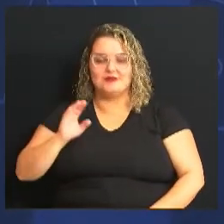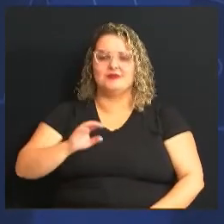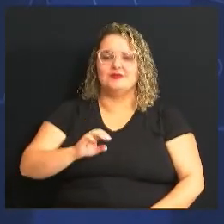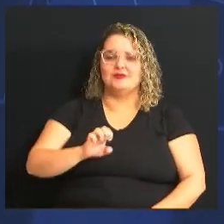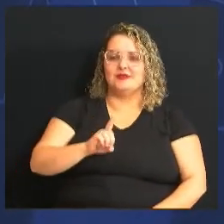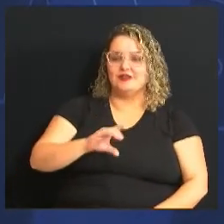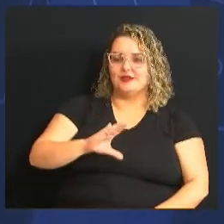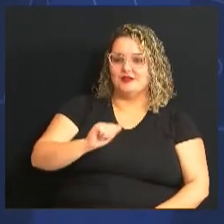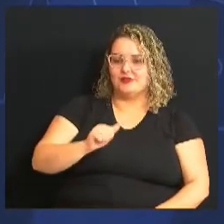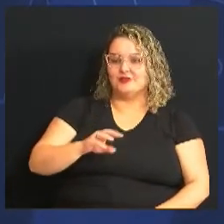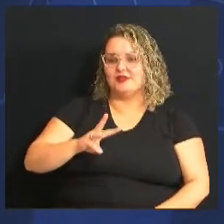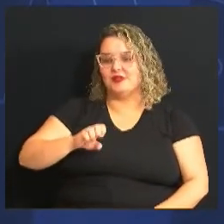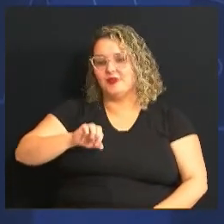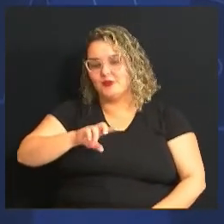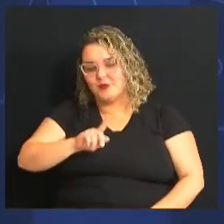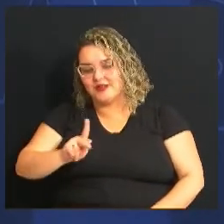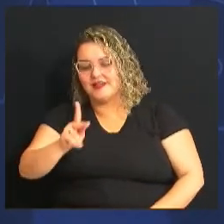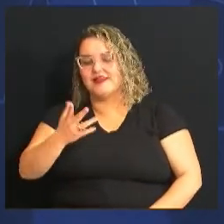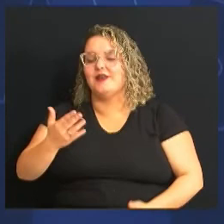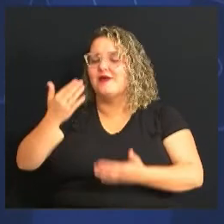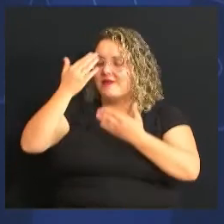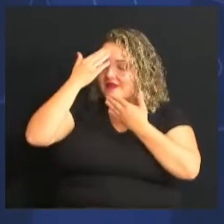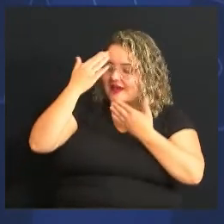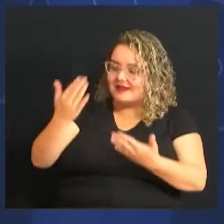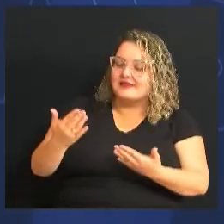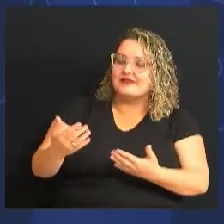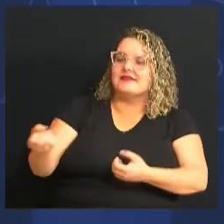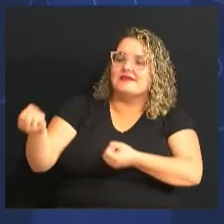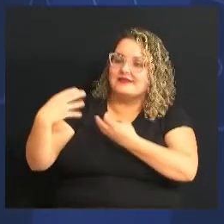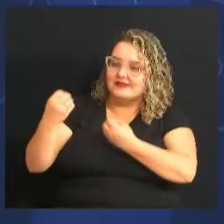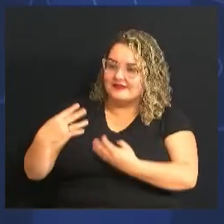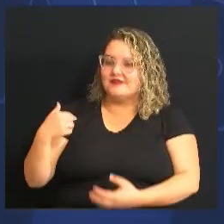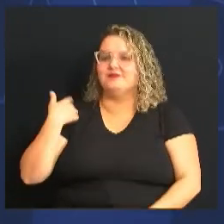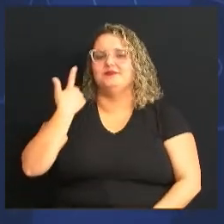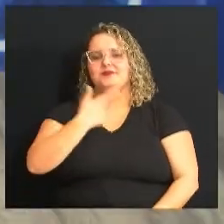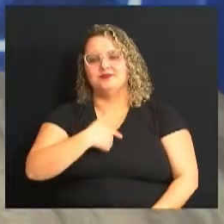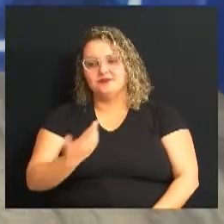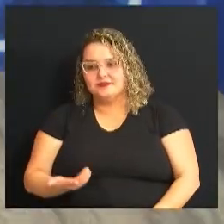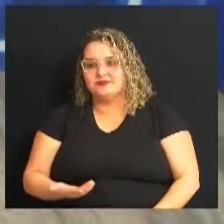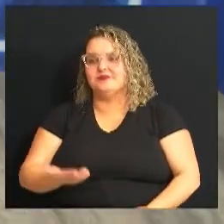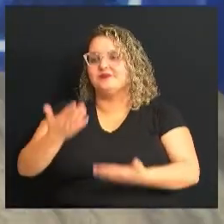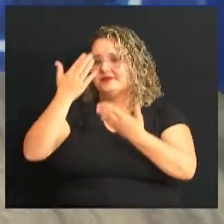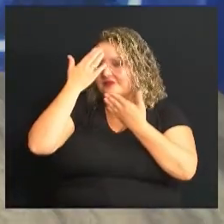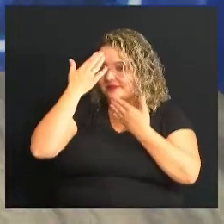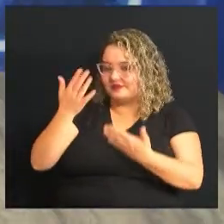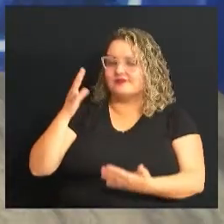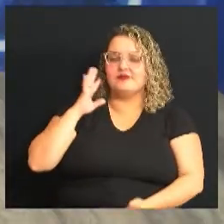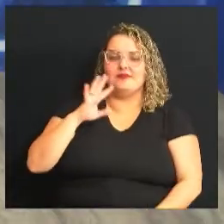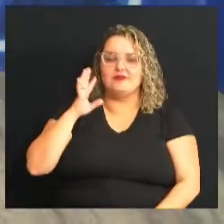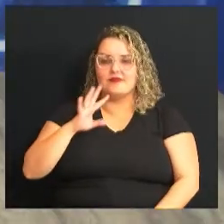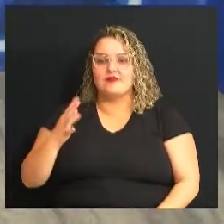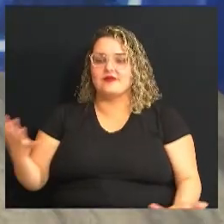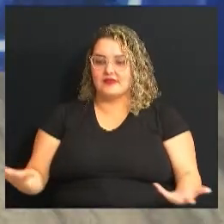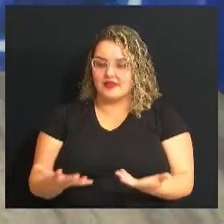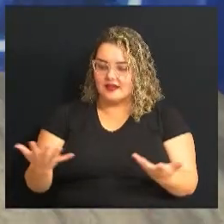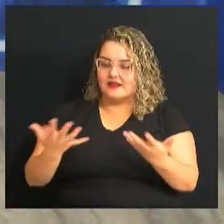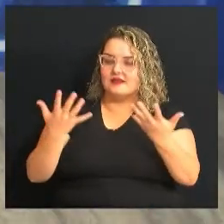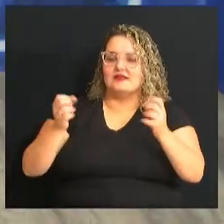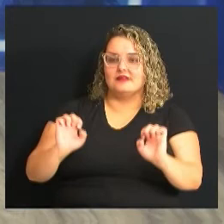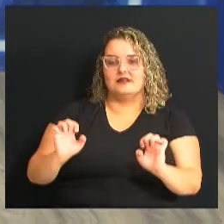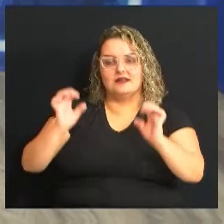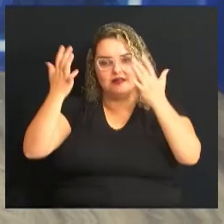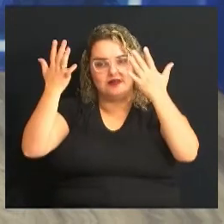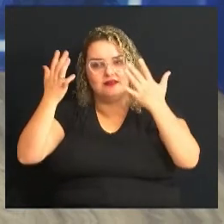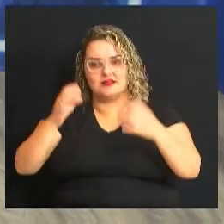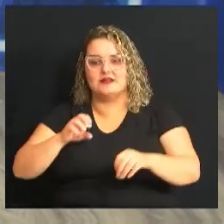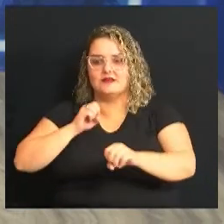sociologia, muito obrigado pela aula que você deu aqui para a gente. Muito bacana essa iniciativa deste evento de